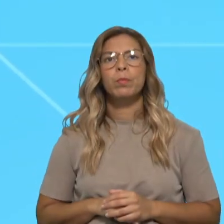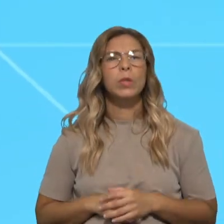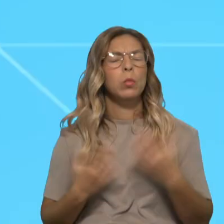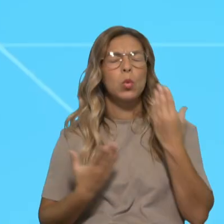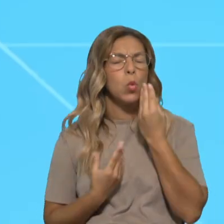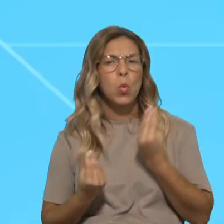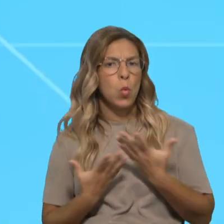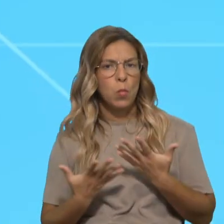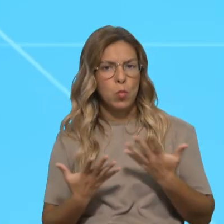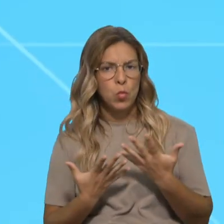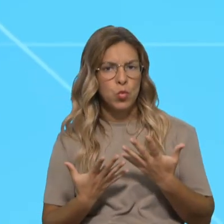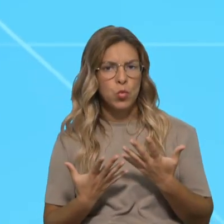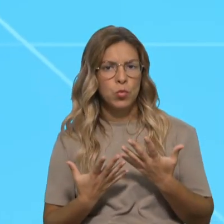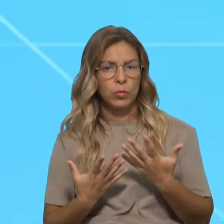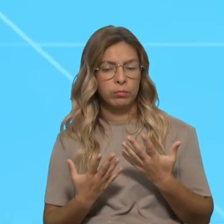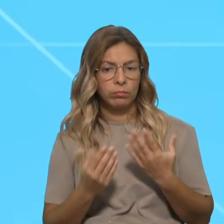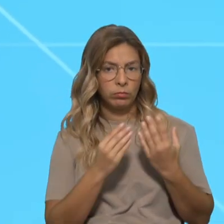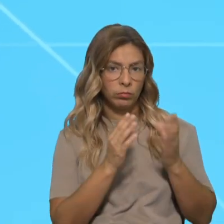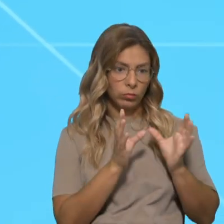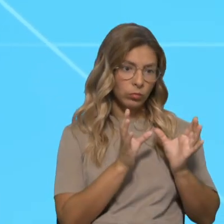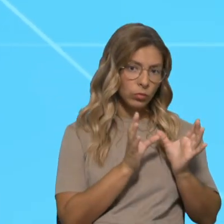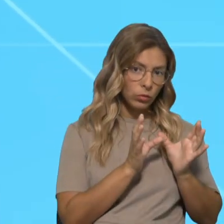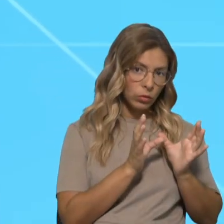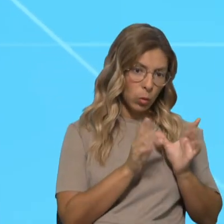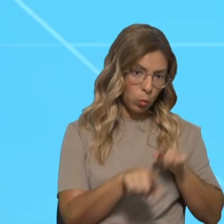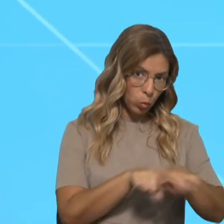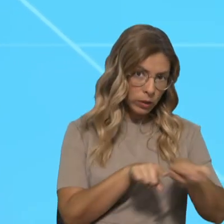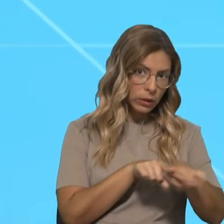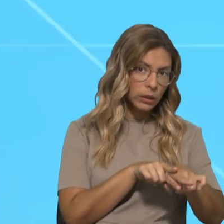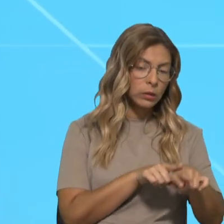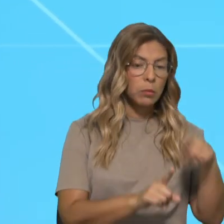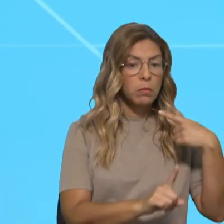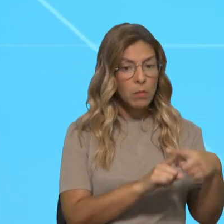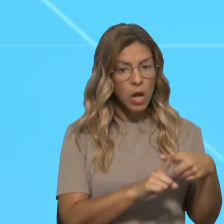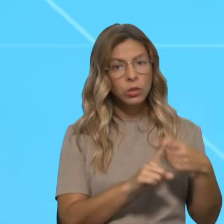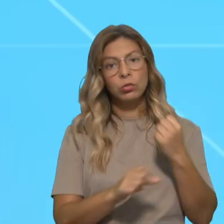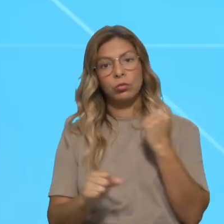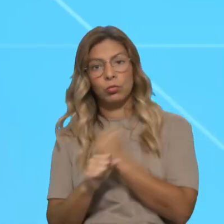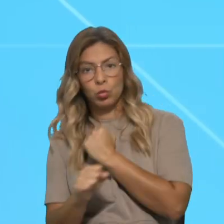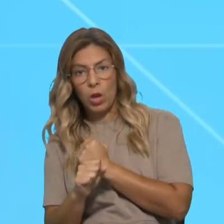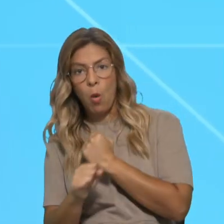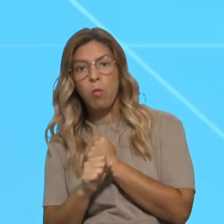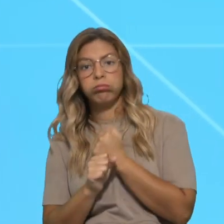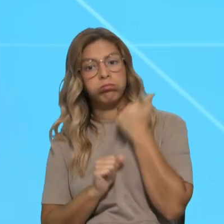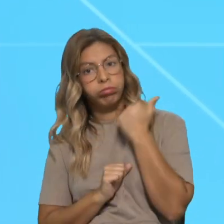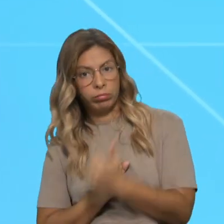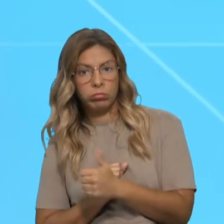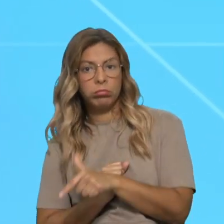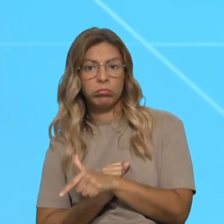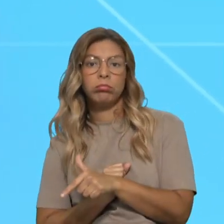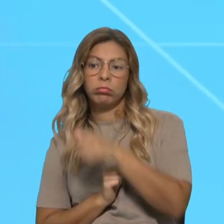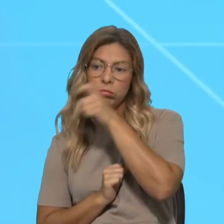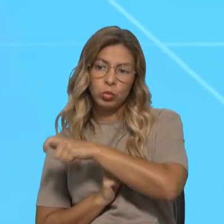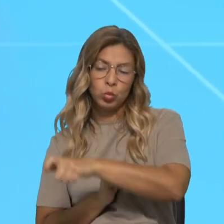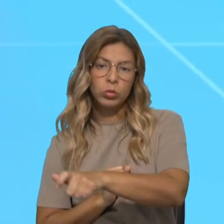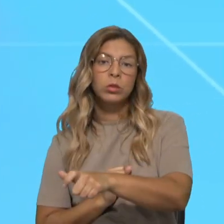o exercício da política em função do bem comum, quando depois a